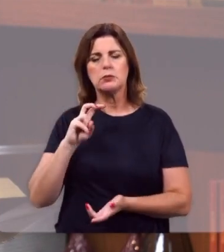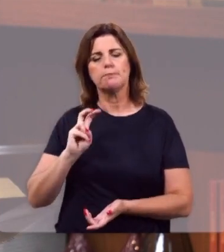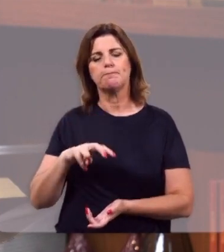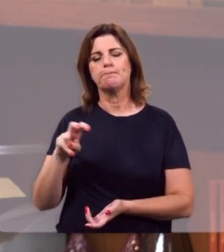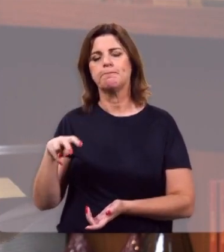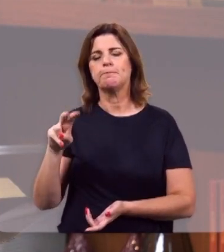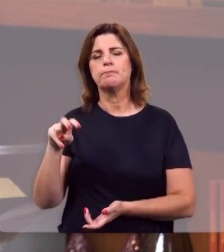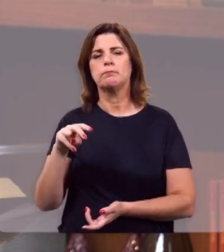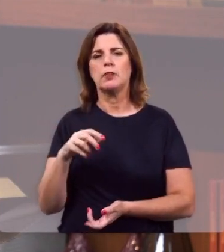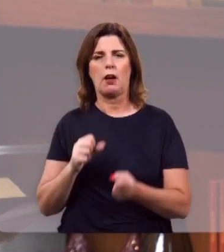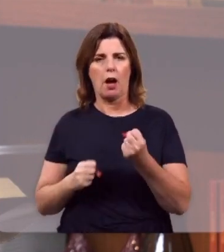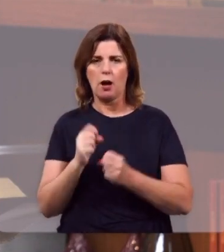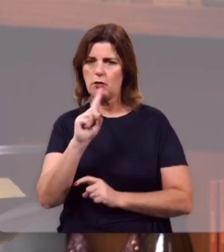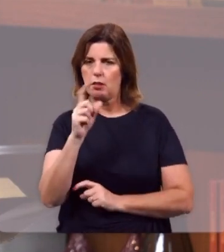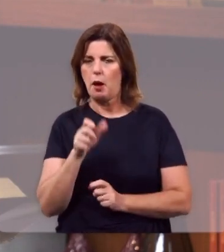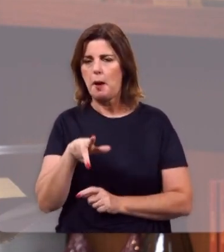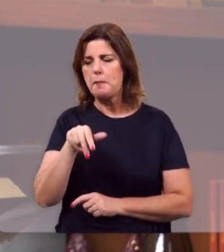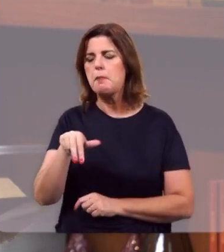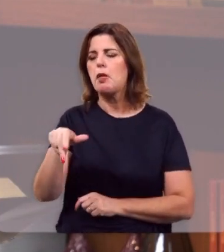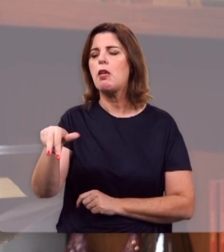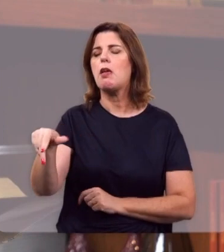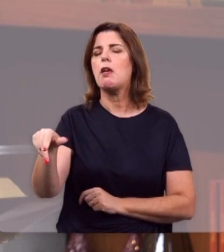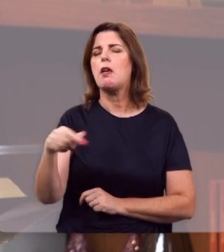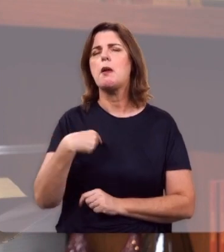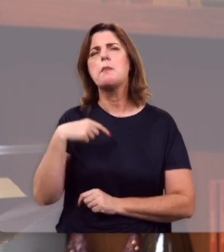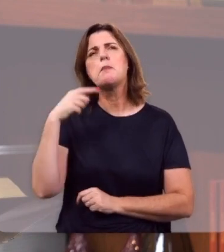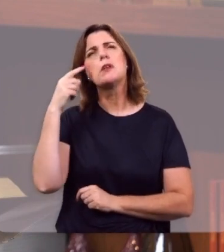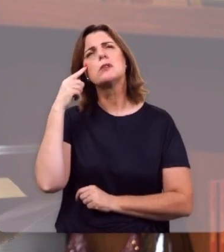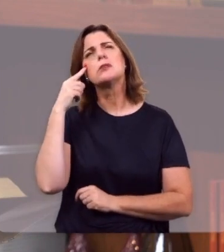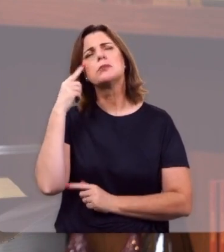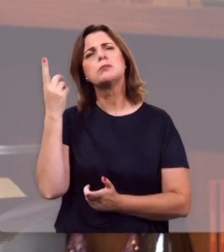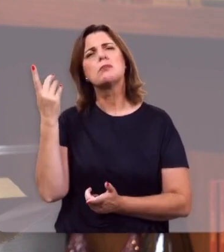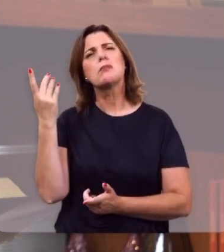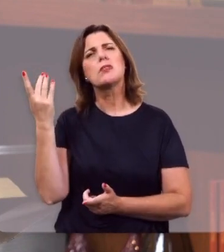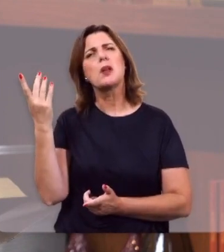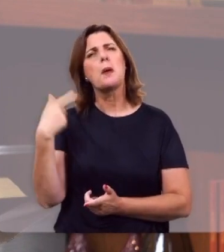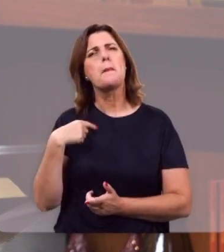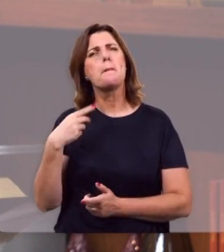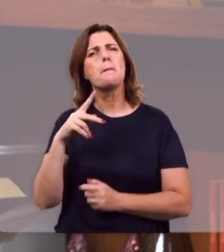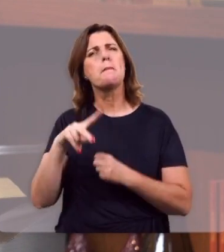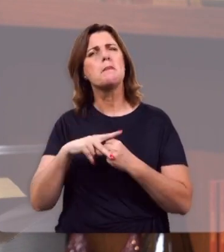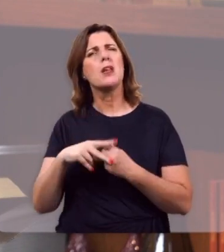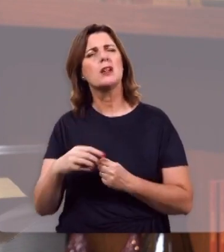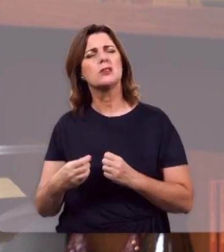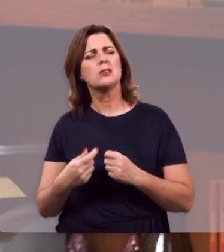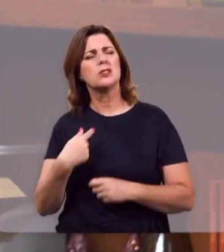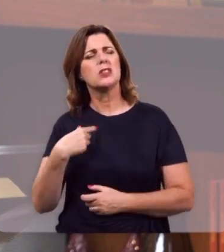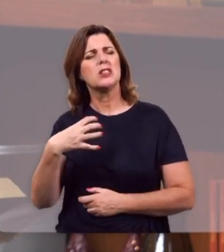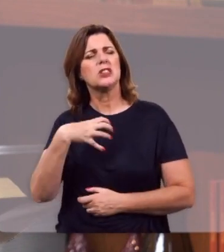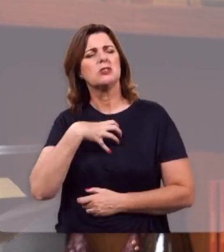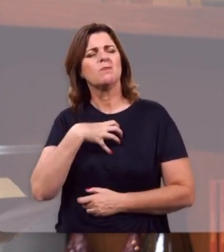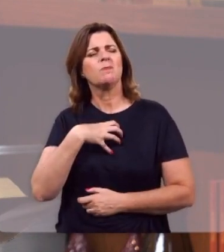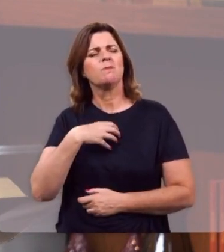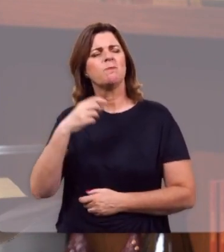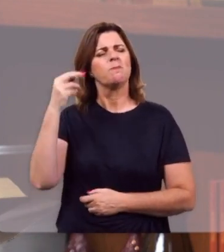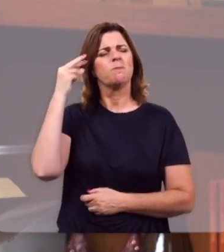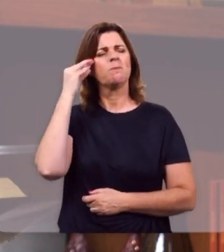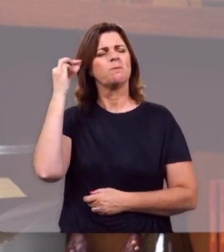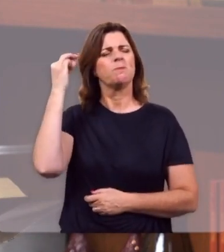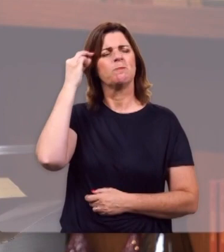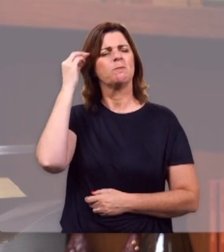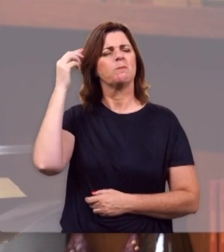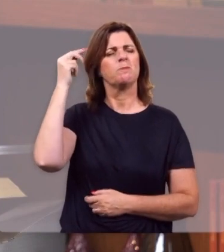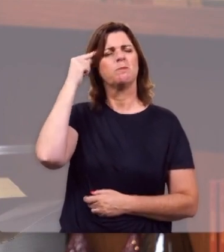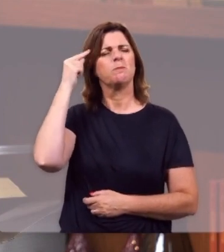Eu fico imaginando que Pedro deve ter sentido fisgadas na alma, marteladas na sua